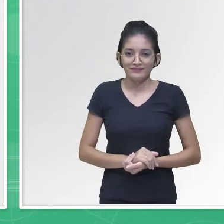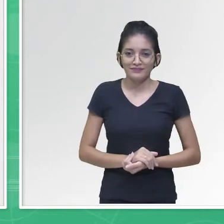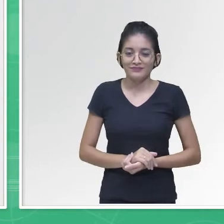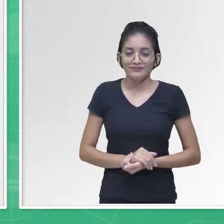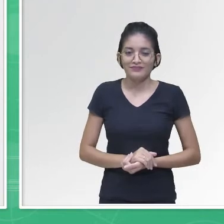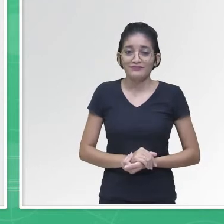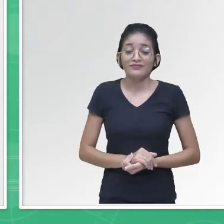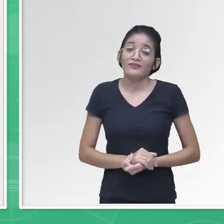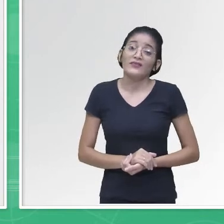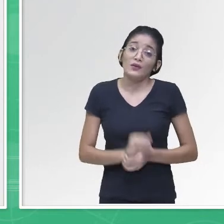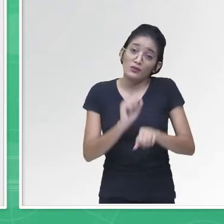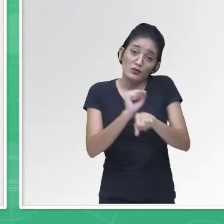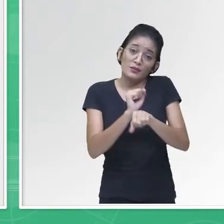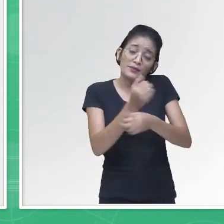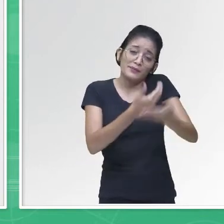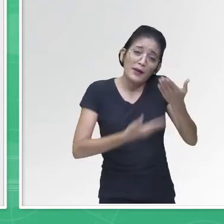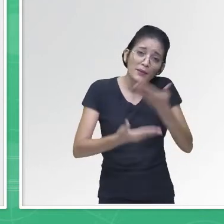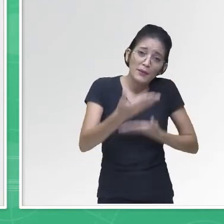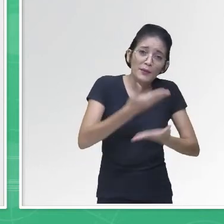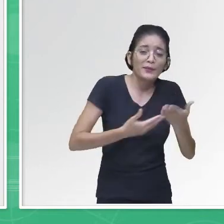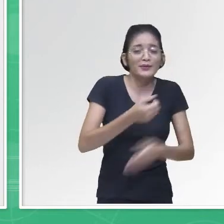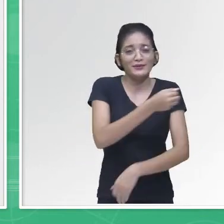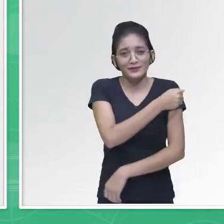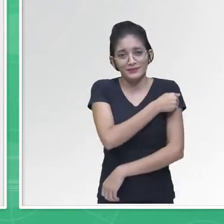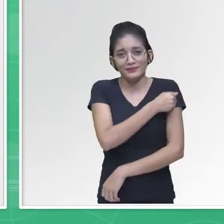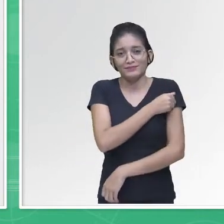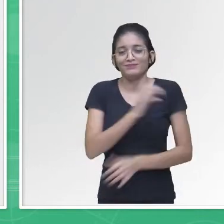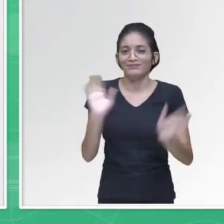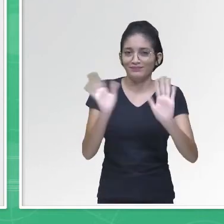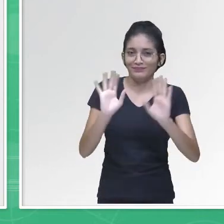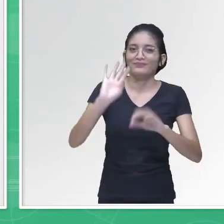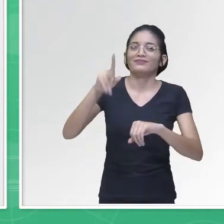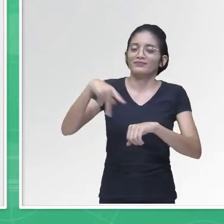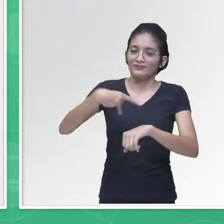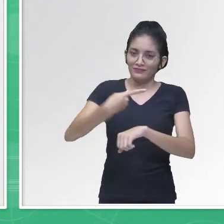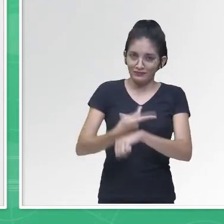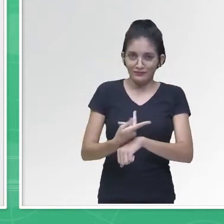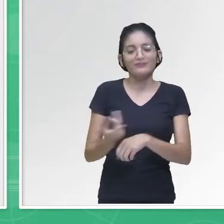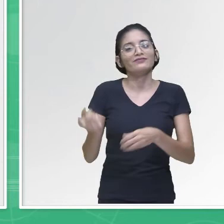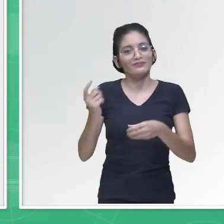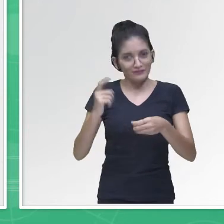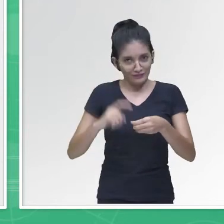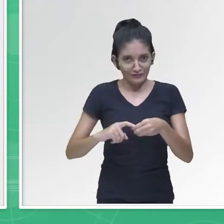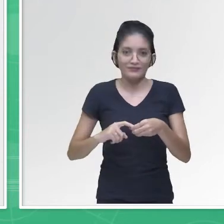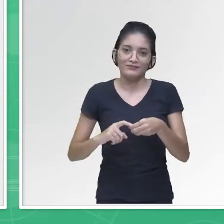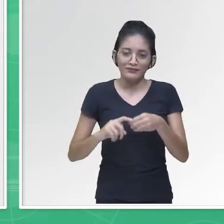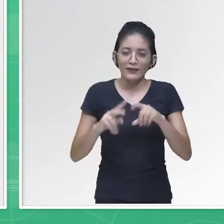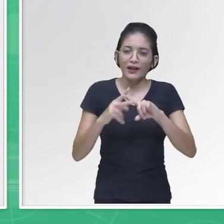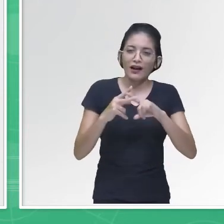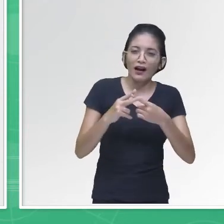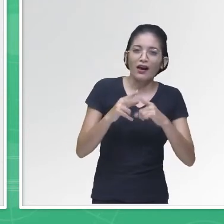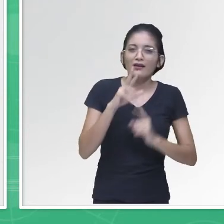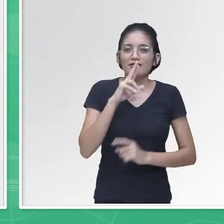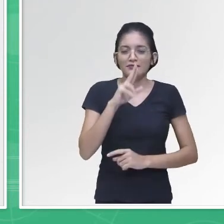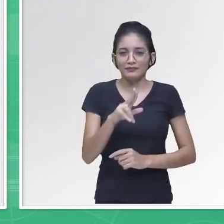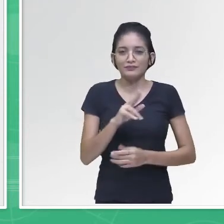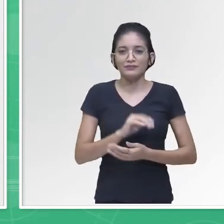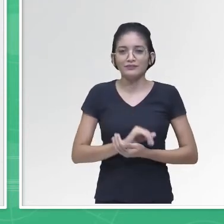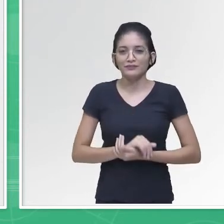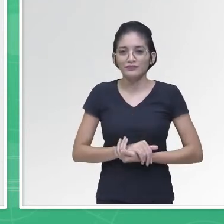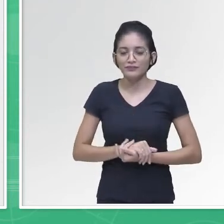eu conto com a participação de todos vocês. Até depois eu volto para corrigir essas questões.